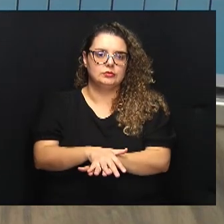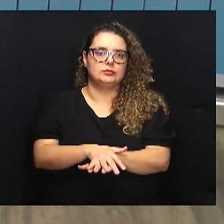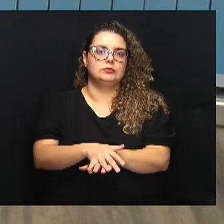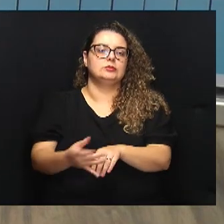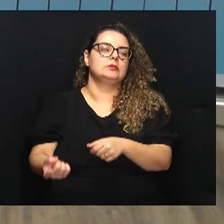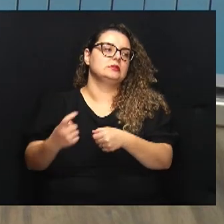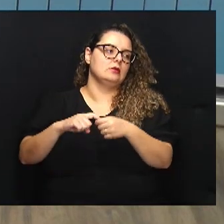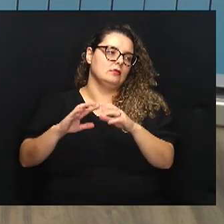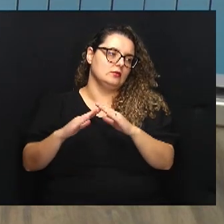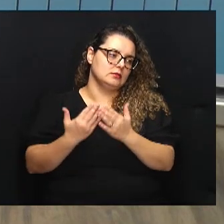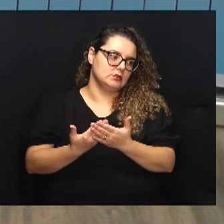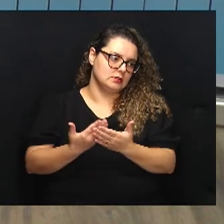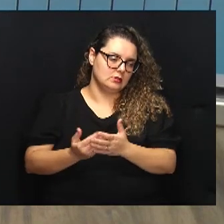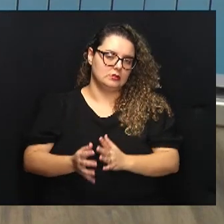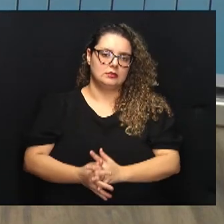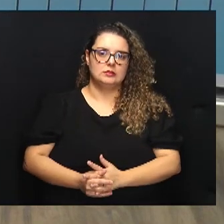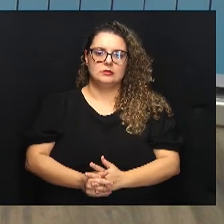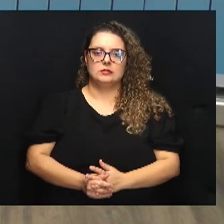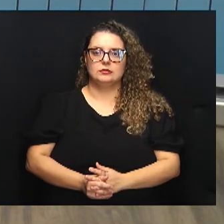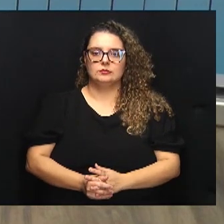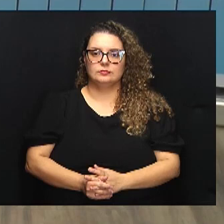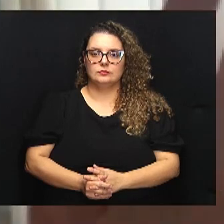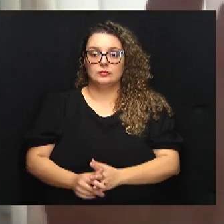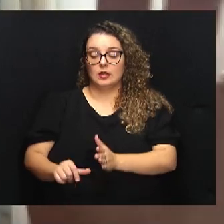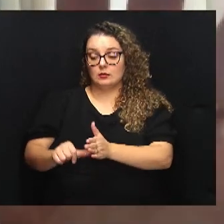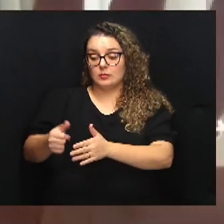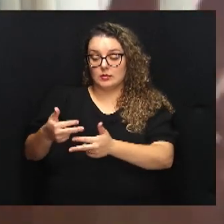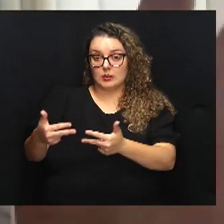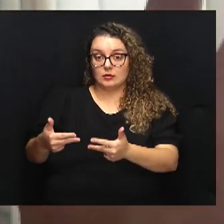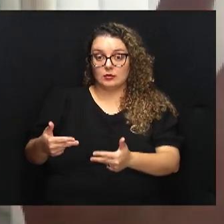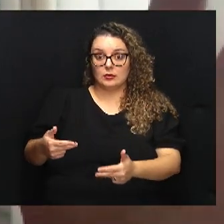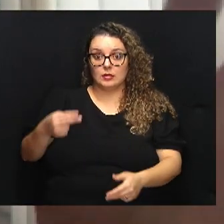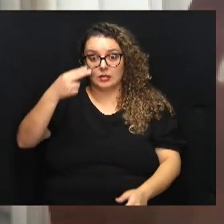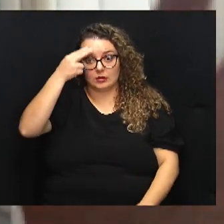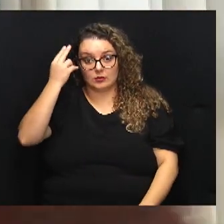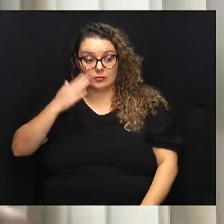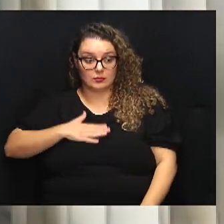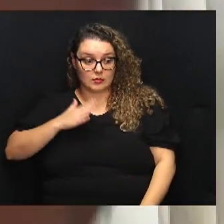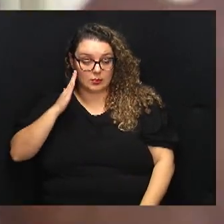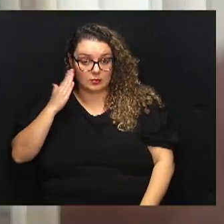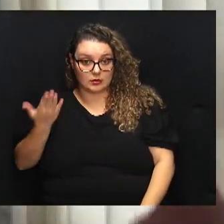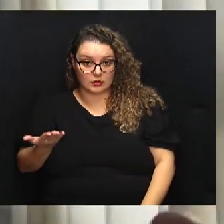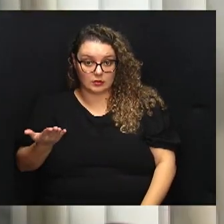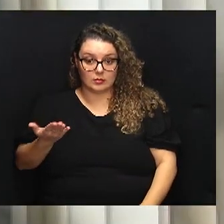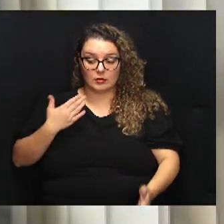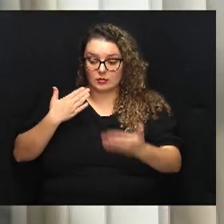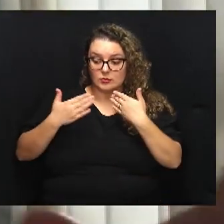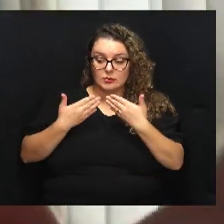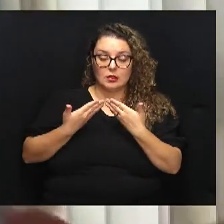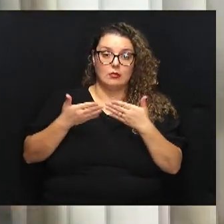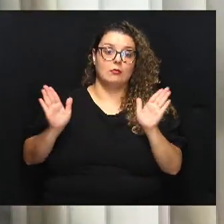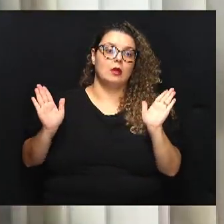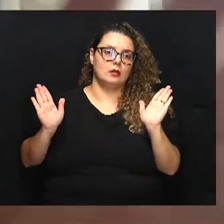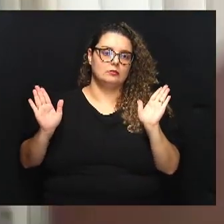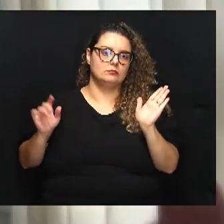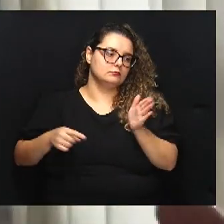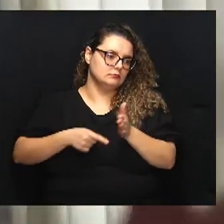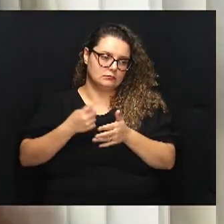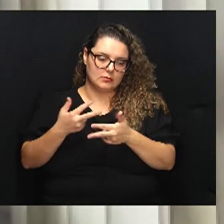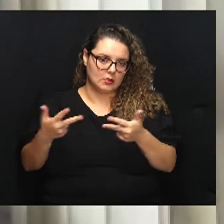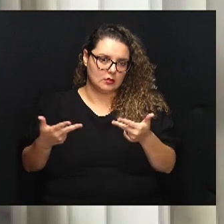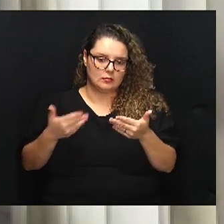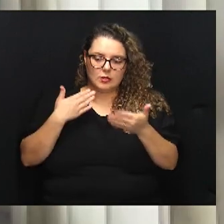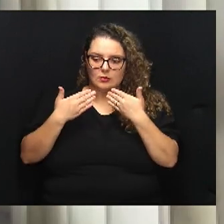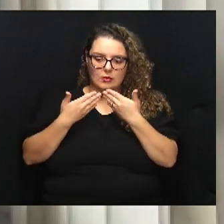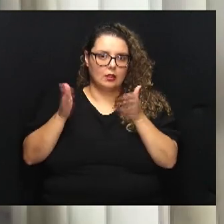retorno às aulas? A primeira coisa, Gabriel, no meu entendimento, é um diálogo aberto. Né? Primeira coisa, um diálogo